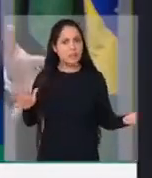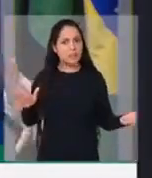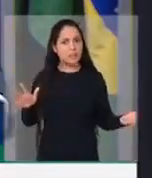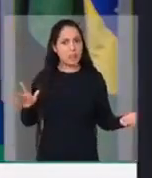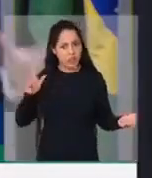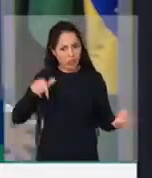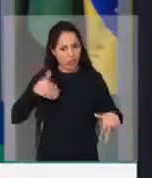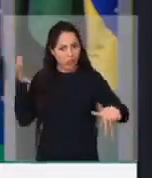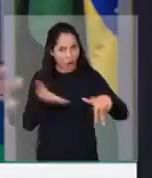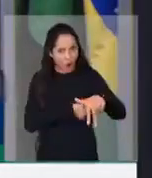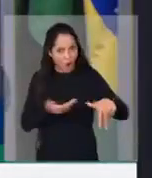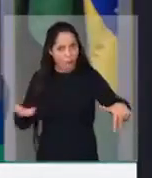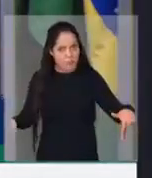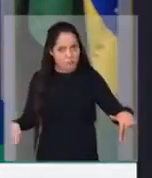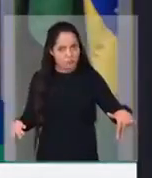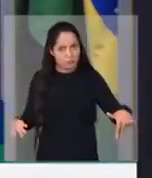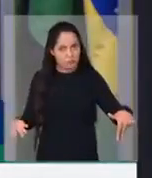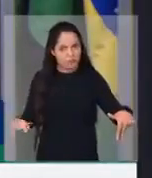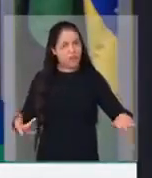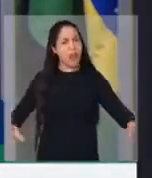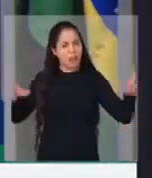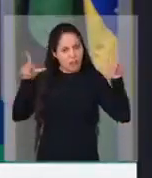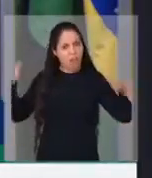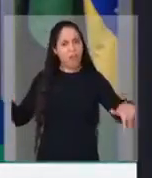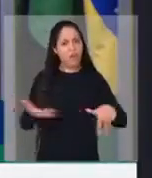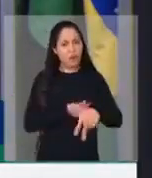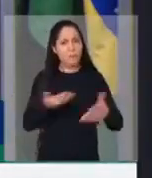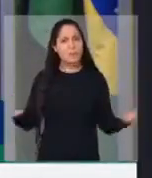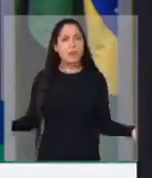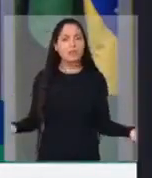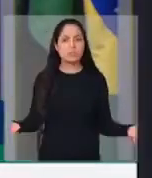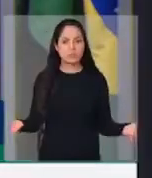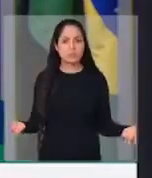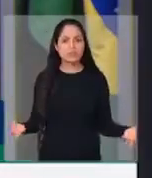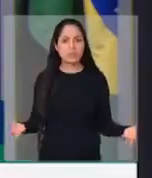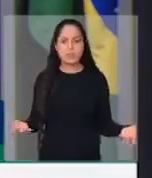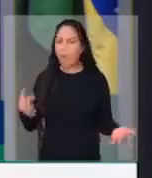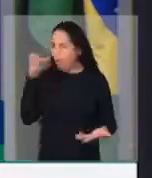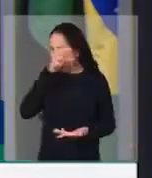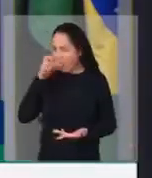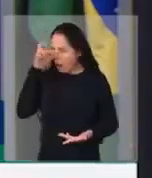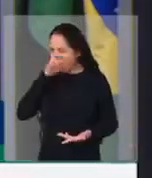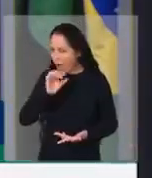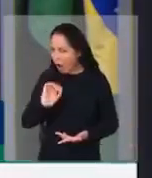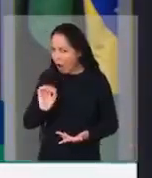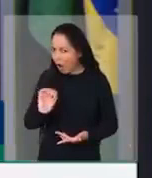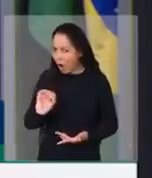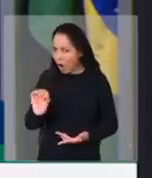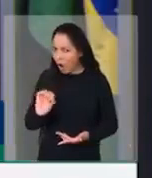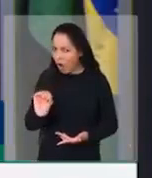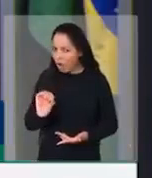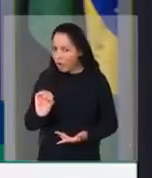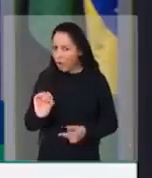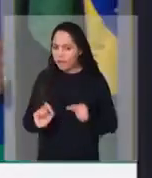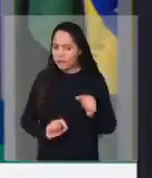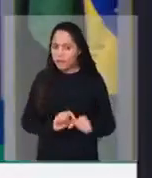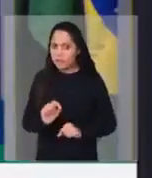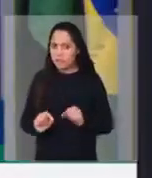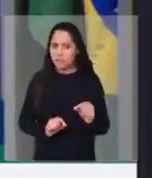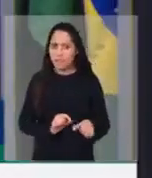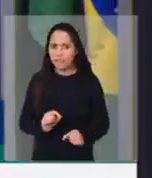alegando que a maior caso de corrupção que sequer foi investigado sequer houve uma comprovação